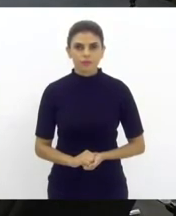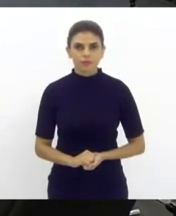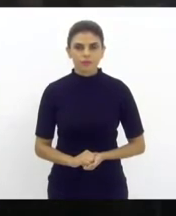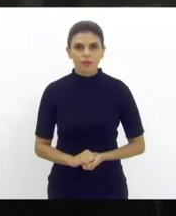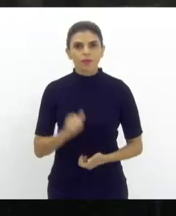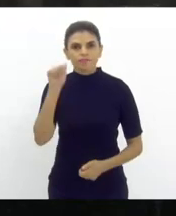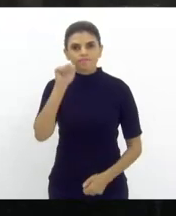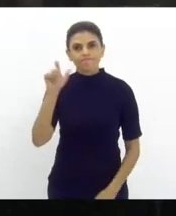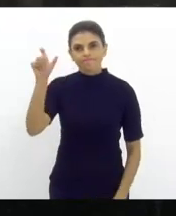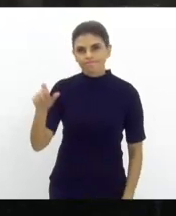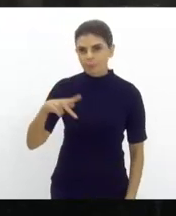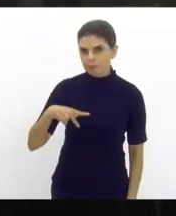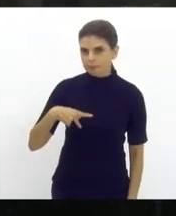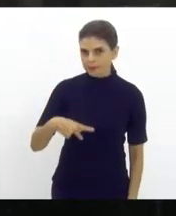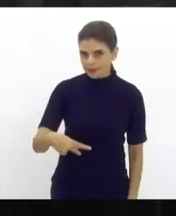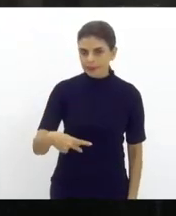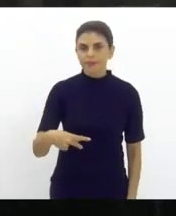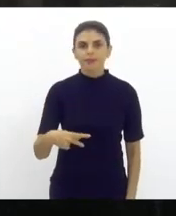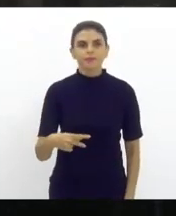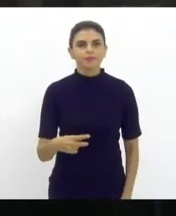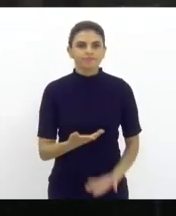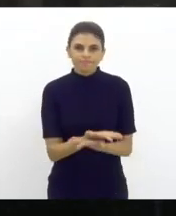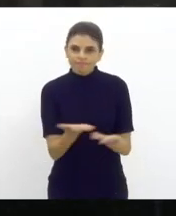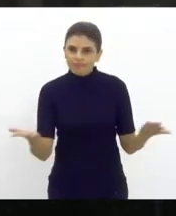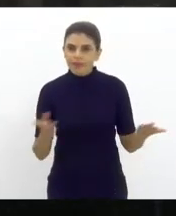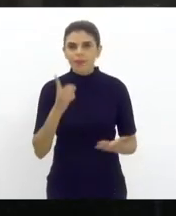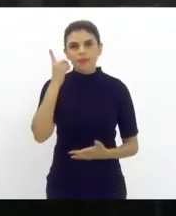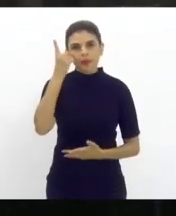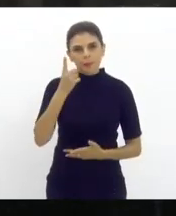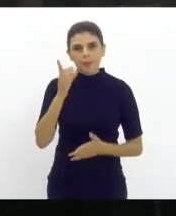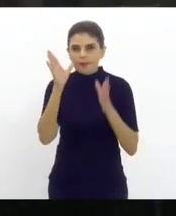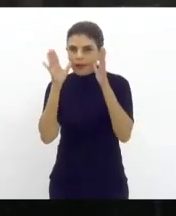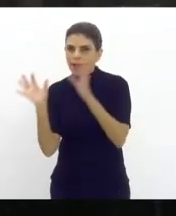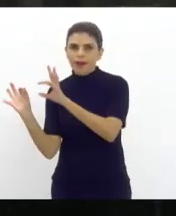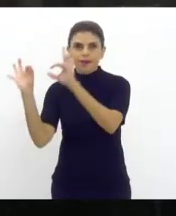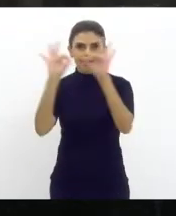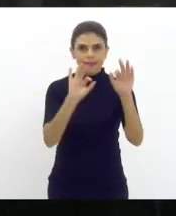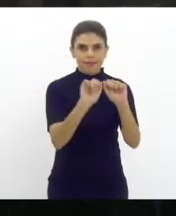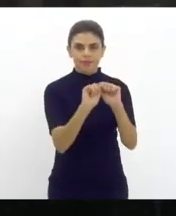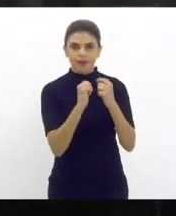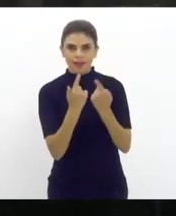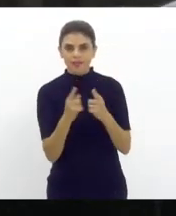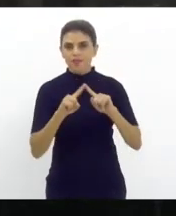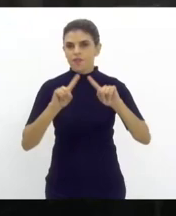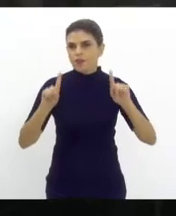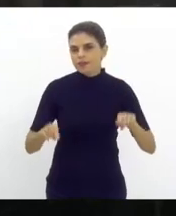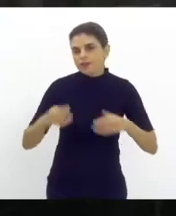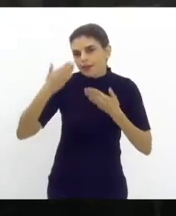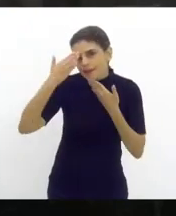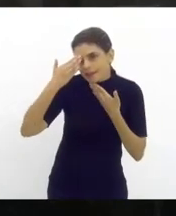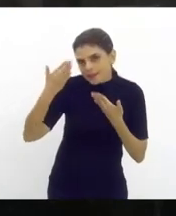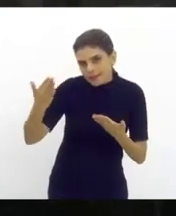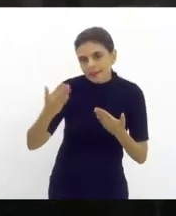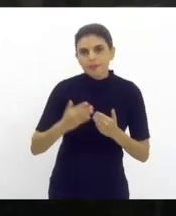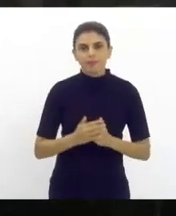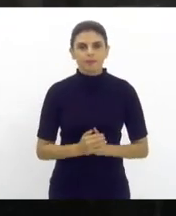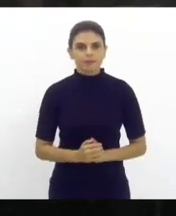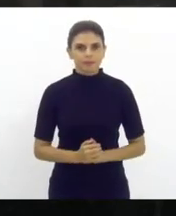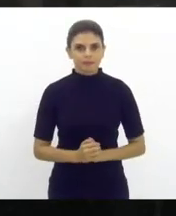Presidente Nobre deputados todos que nos assistem TV alerj aos funcionários minha gratidão